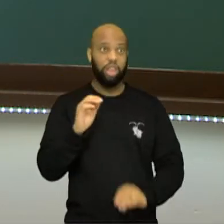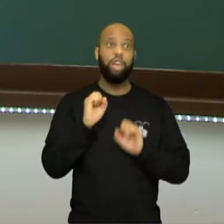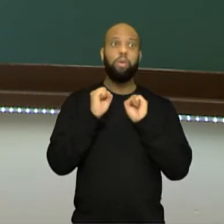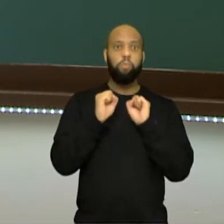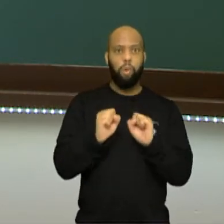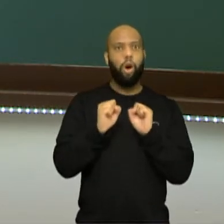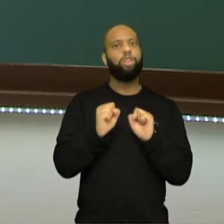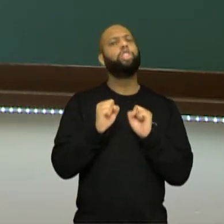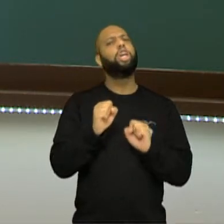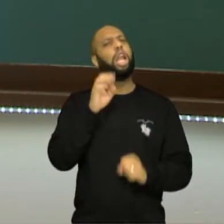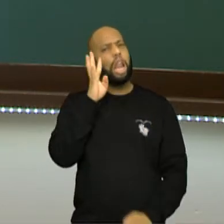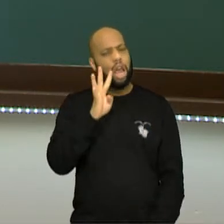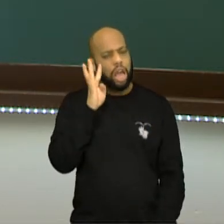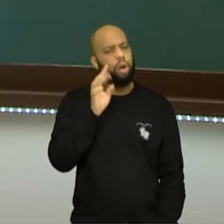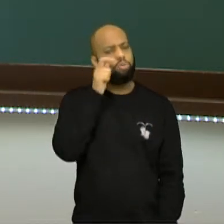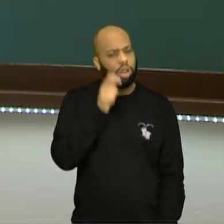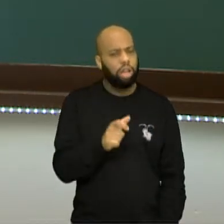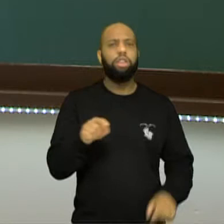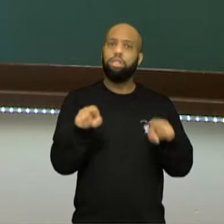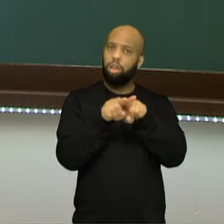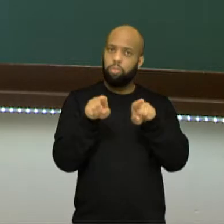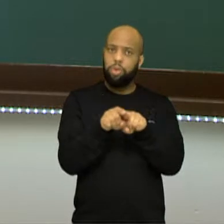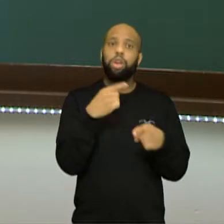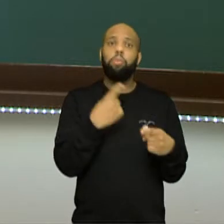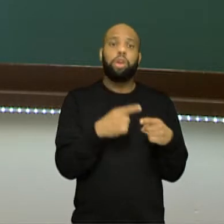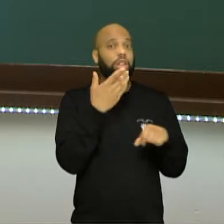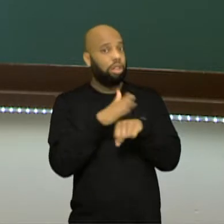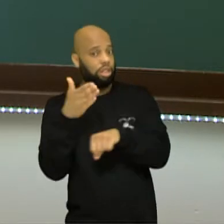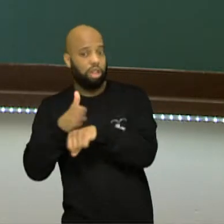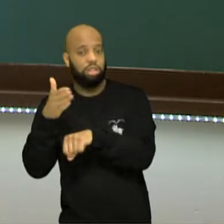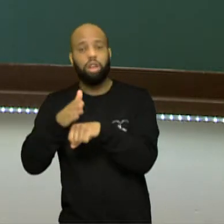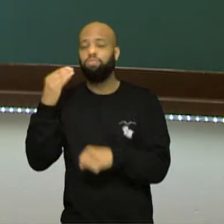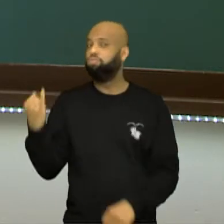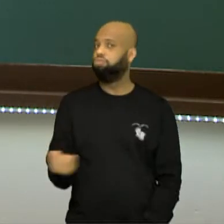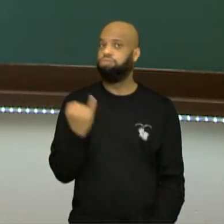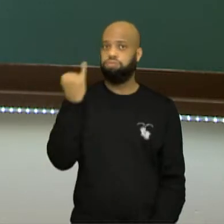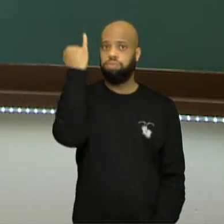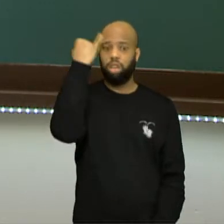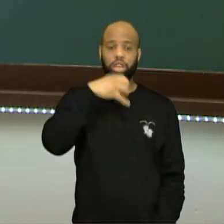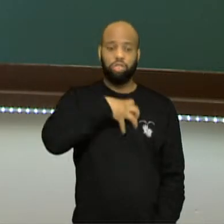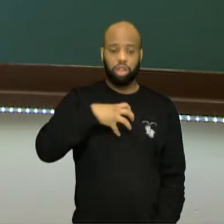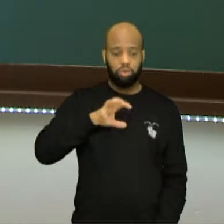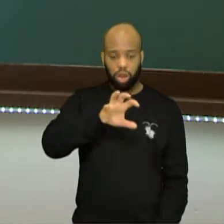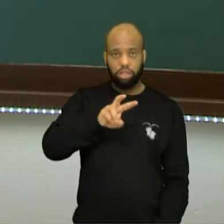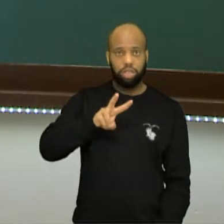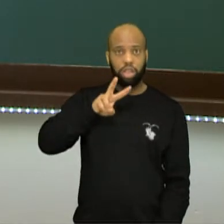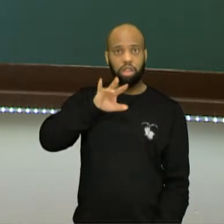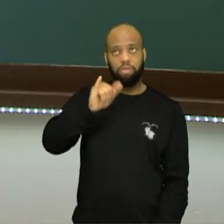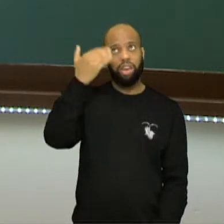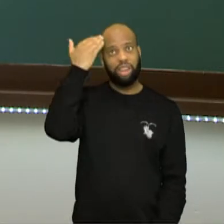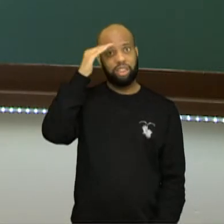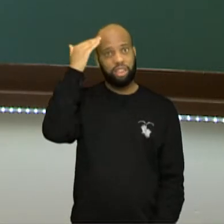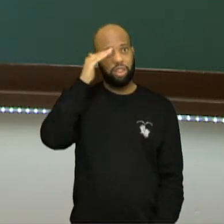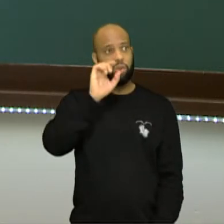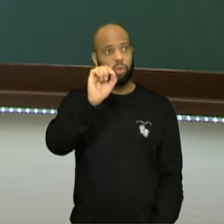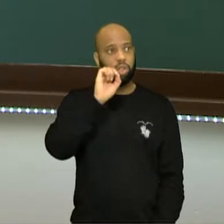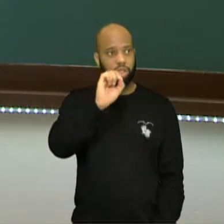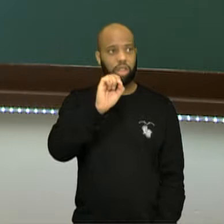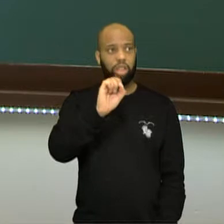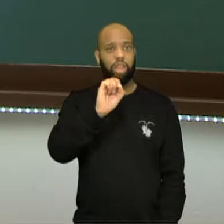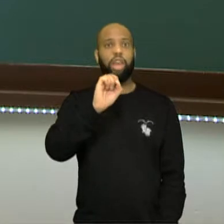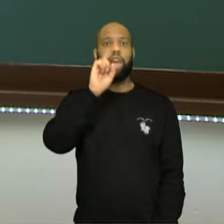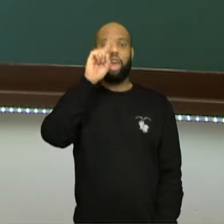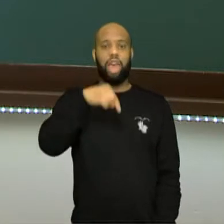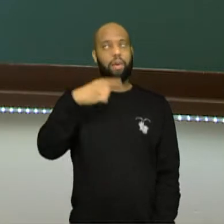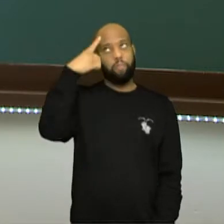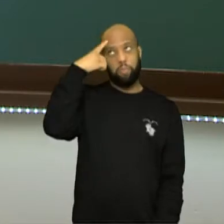muito interessante. É um exercício importante para que a gente entenda as nossas